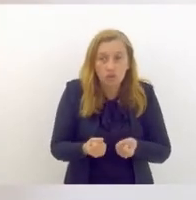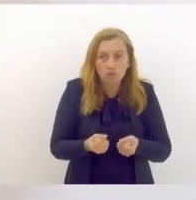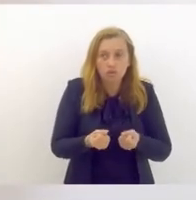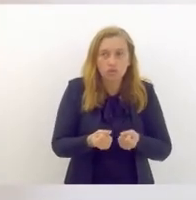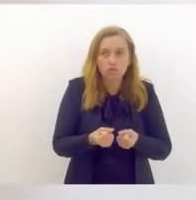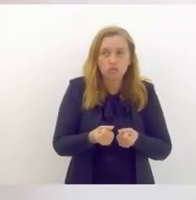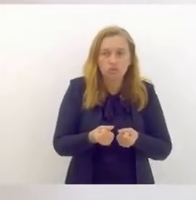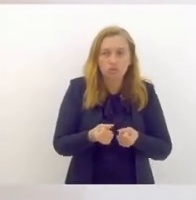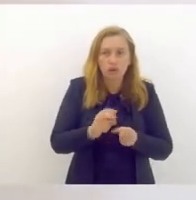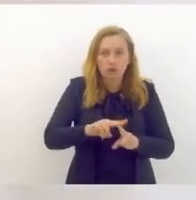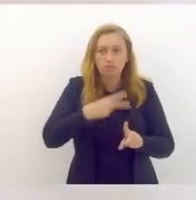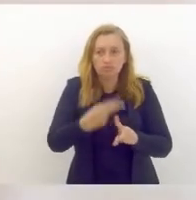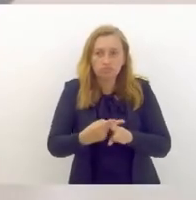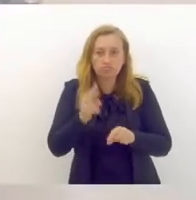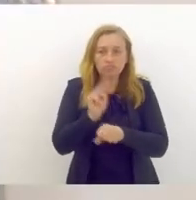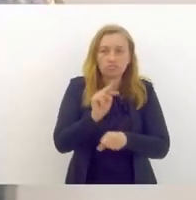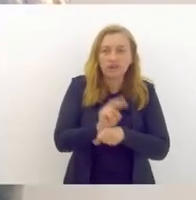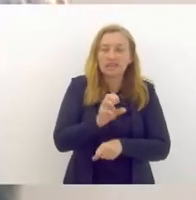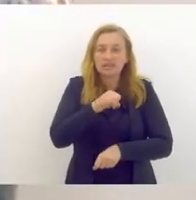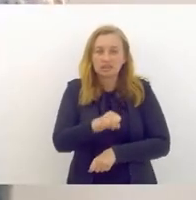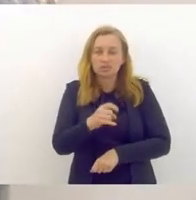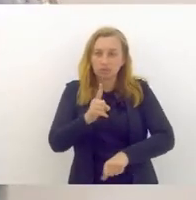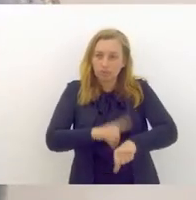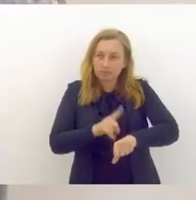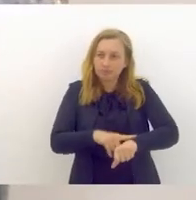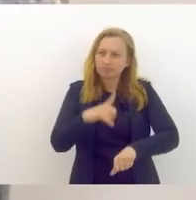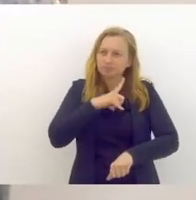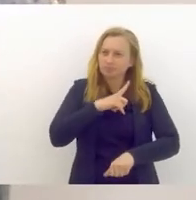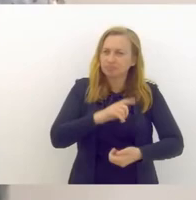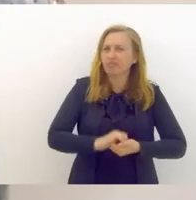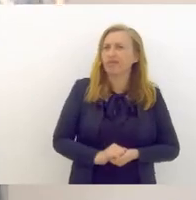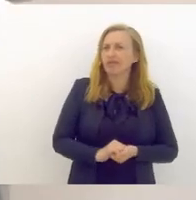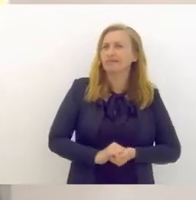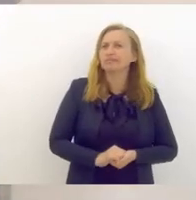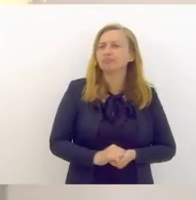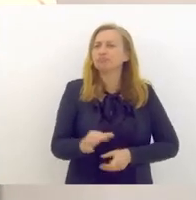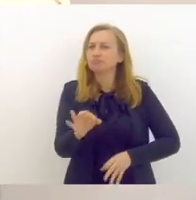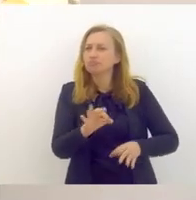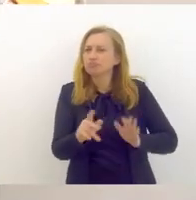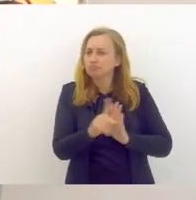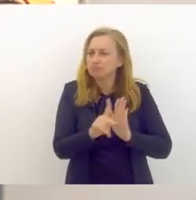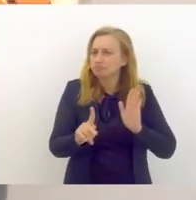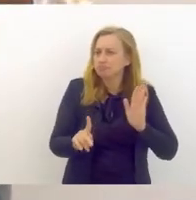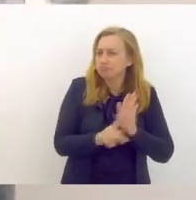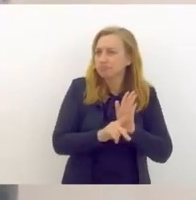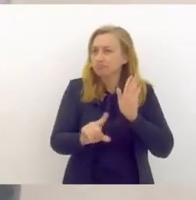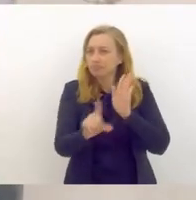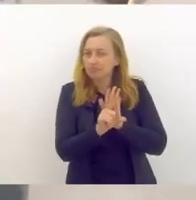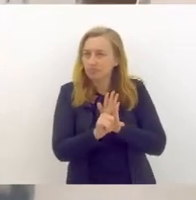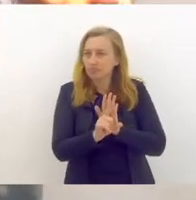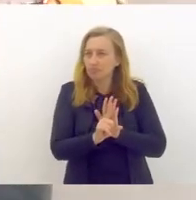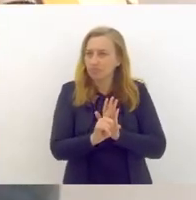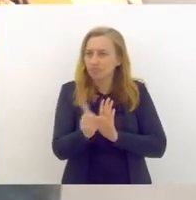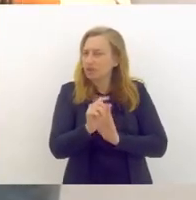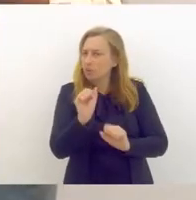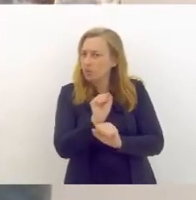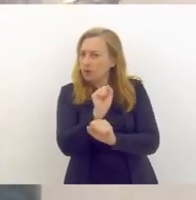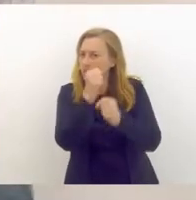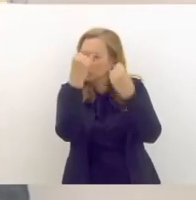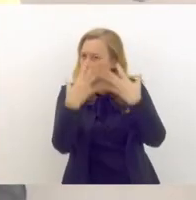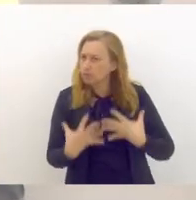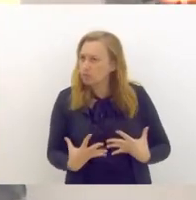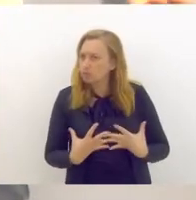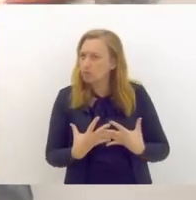proteção. Então, se a partir do momento que você tem um projeto de lei, né, que não ficou muito claro quais são